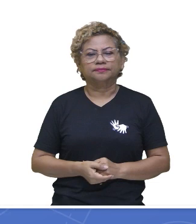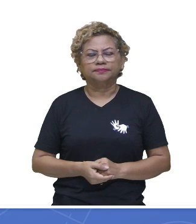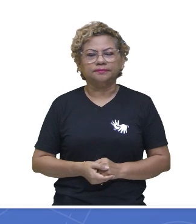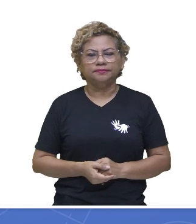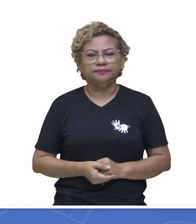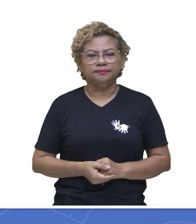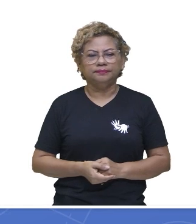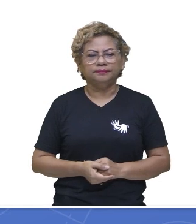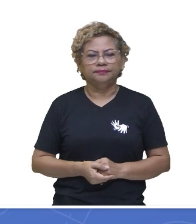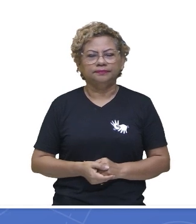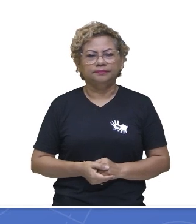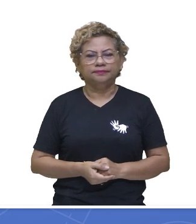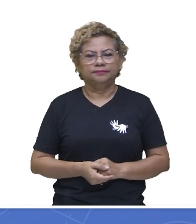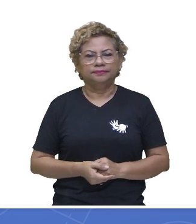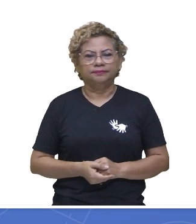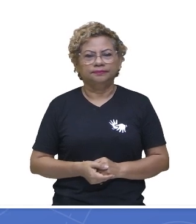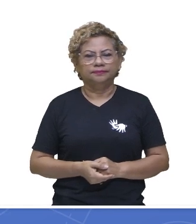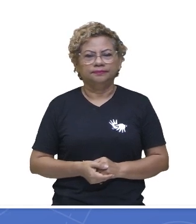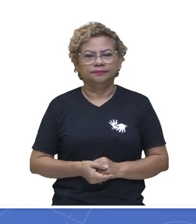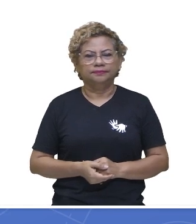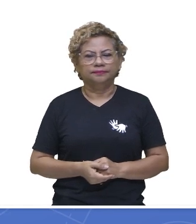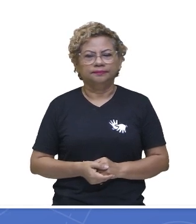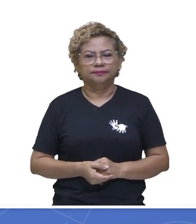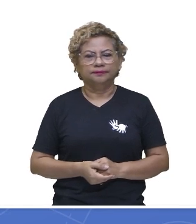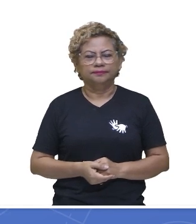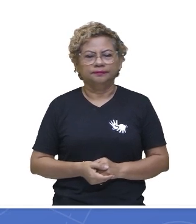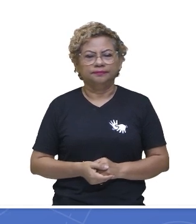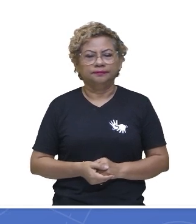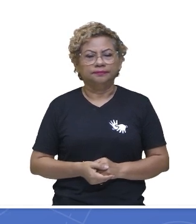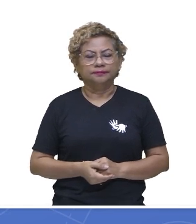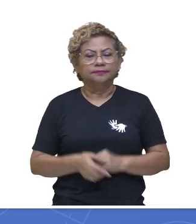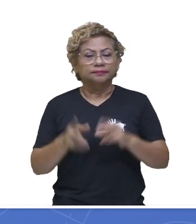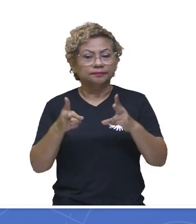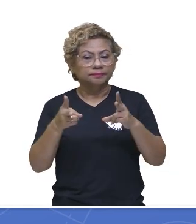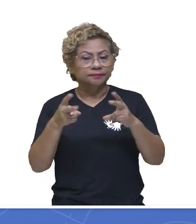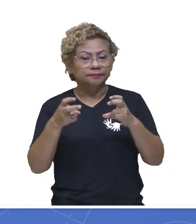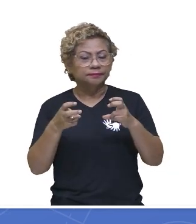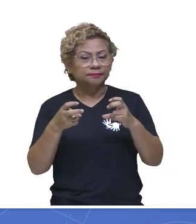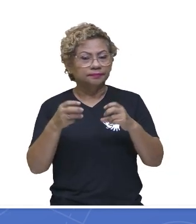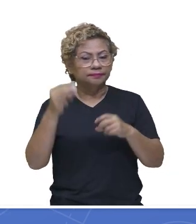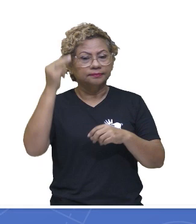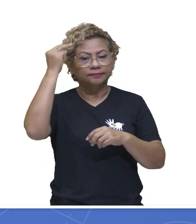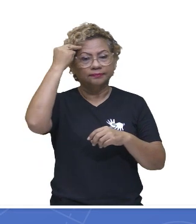nós vamos olhar agora para esses dois números da ponta.